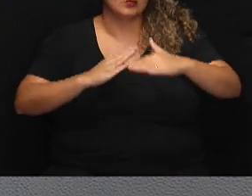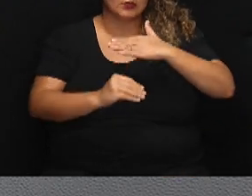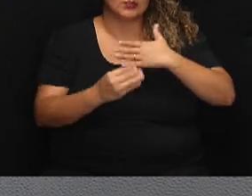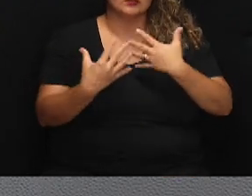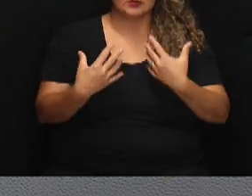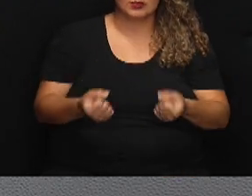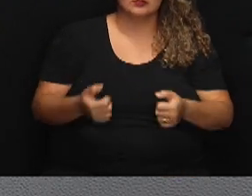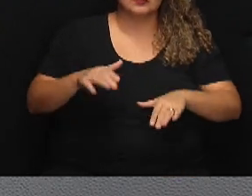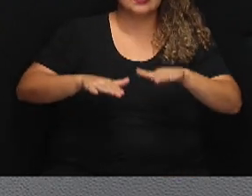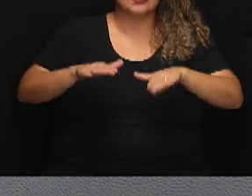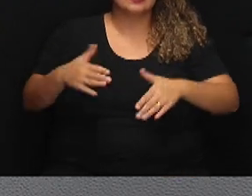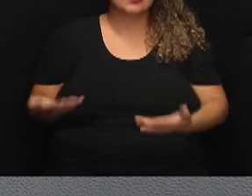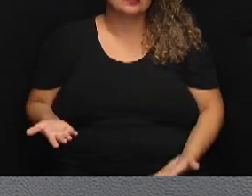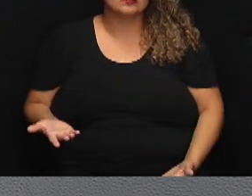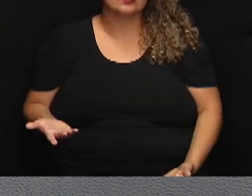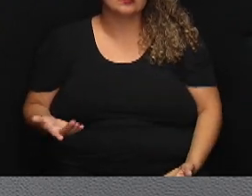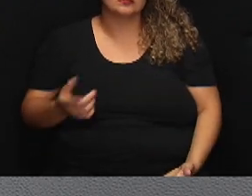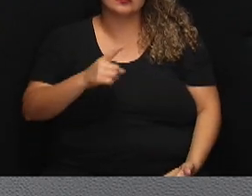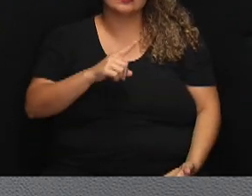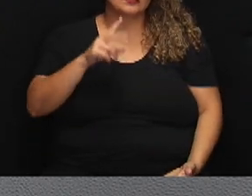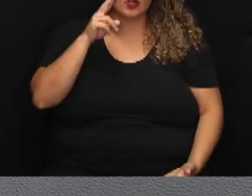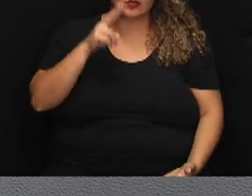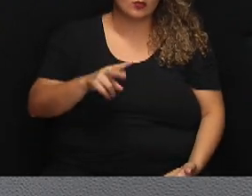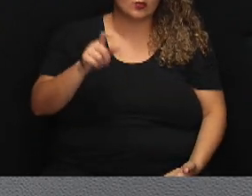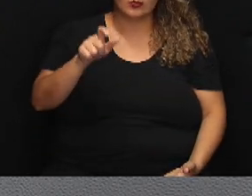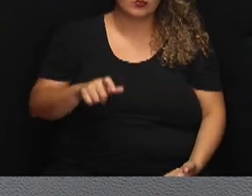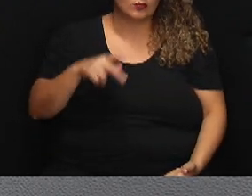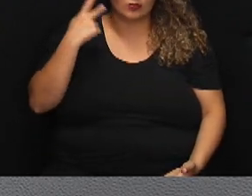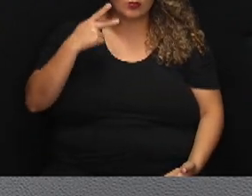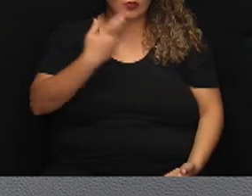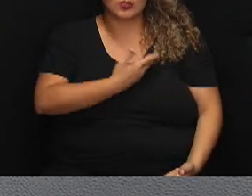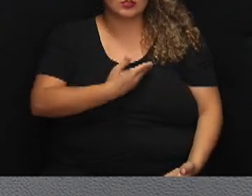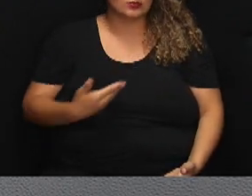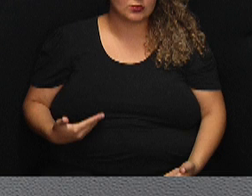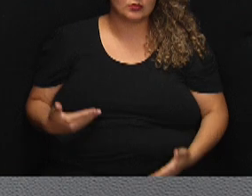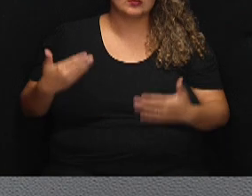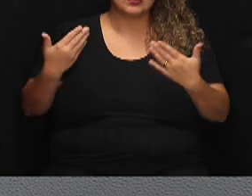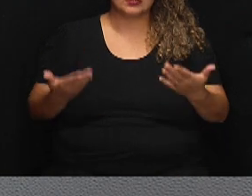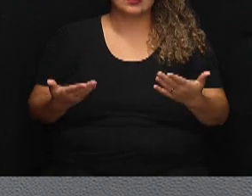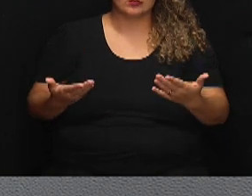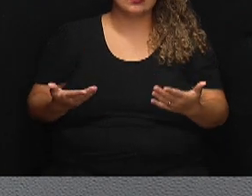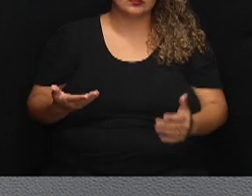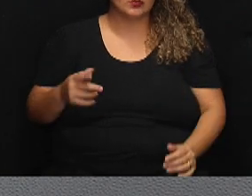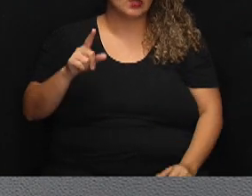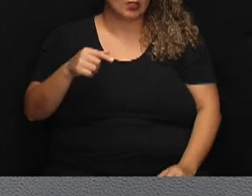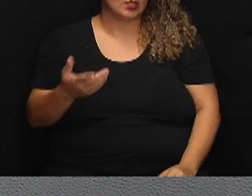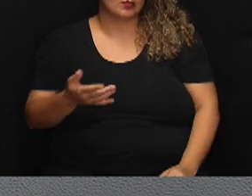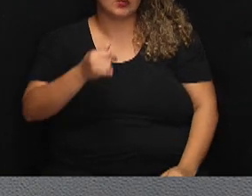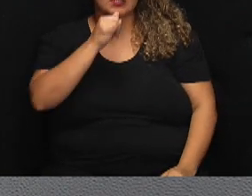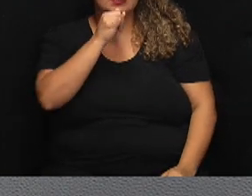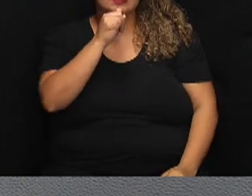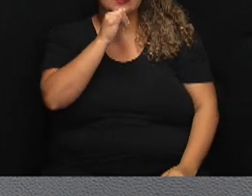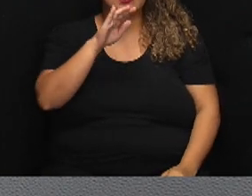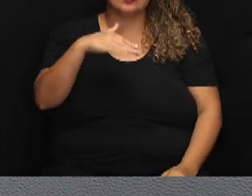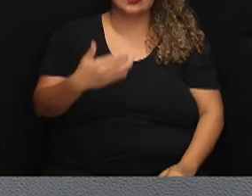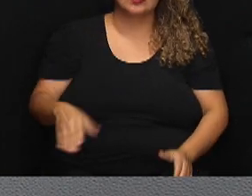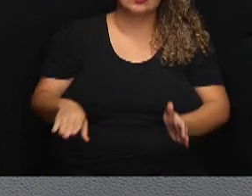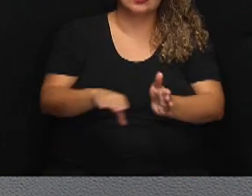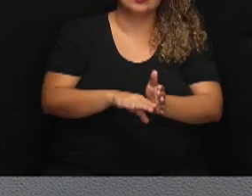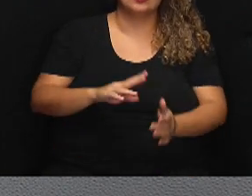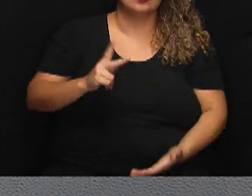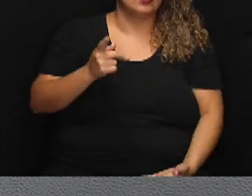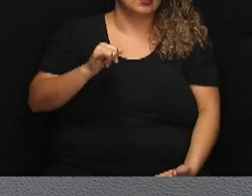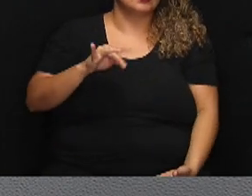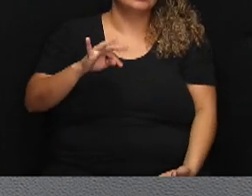E muitas vezes eles não são vistos como sendo sujeitos de políticas públicas. Então, por exemplo, quando chega um haitiano na